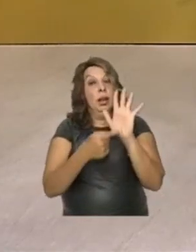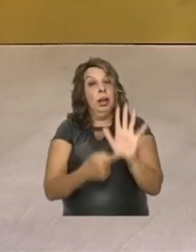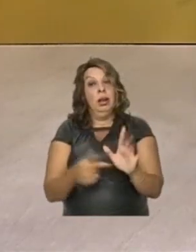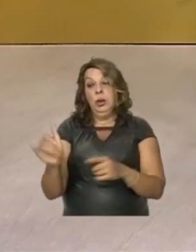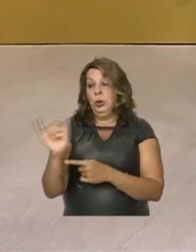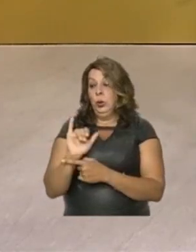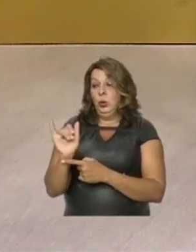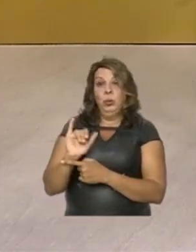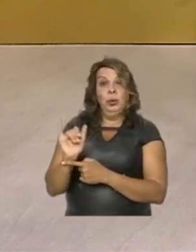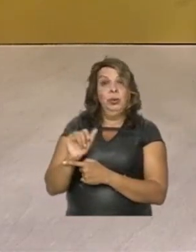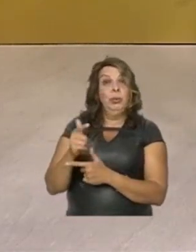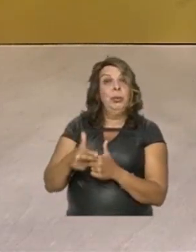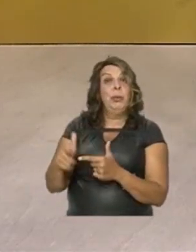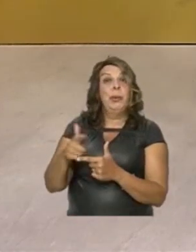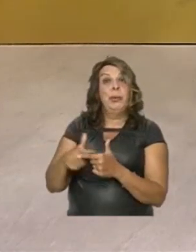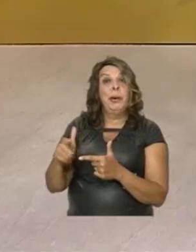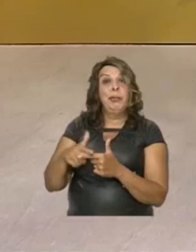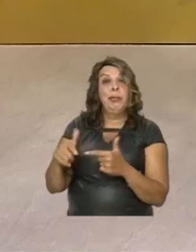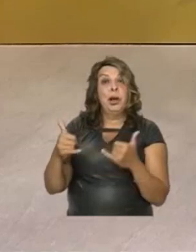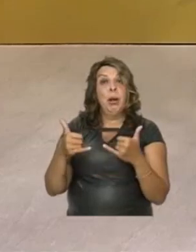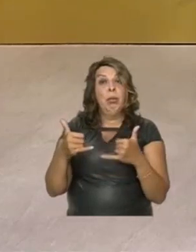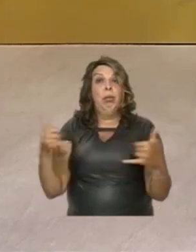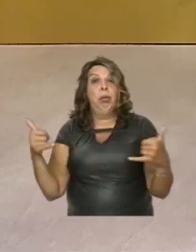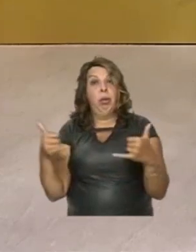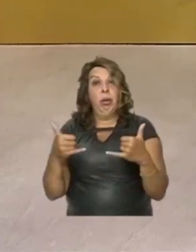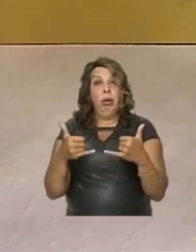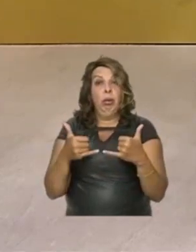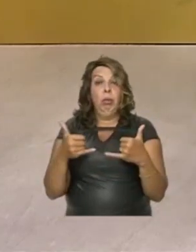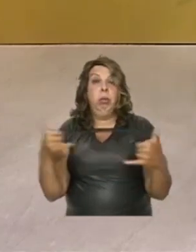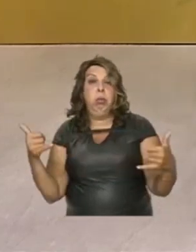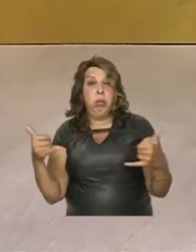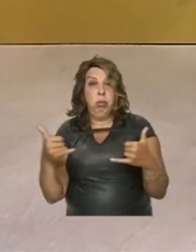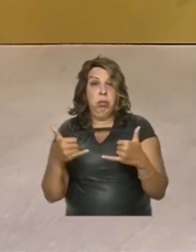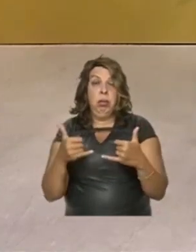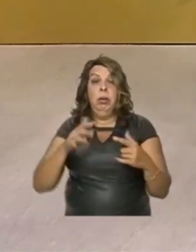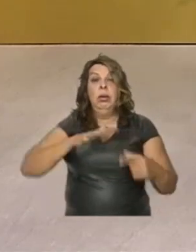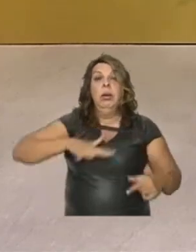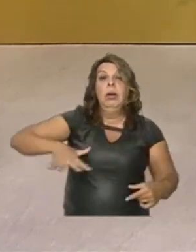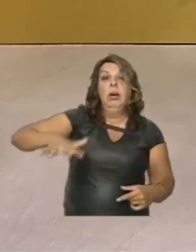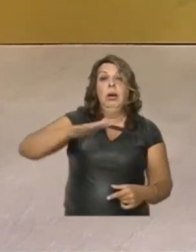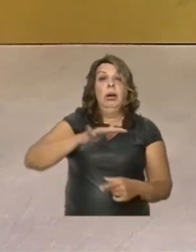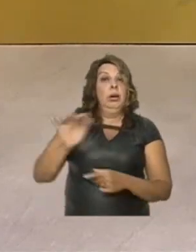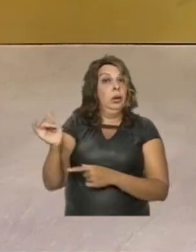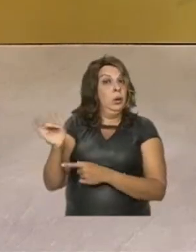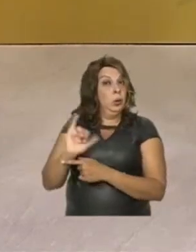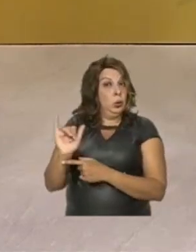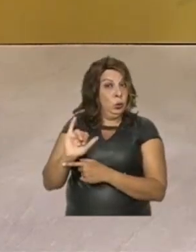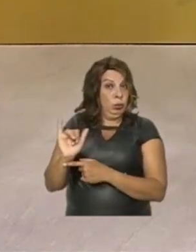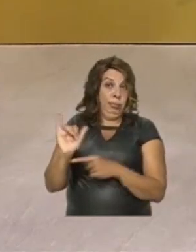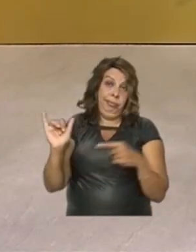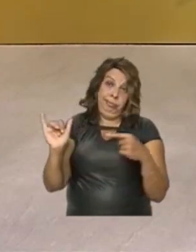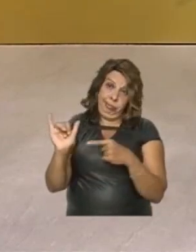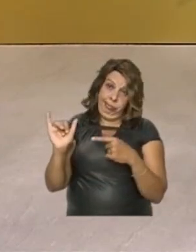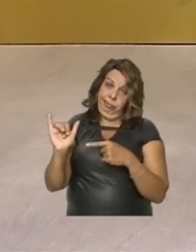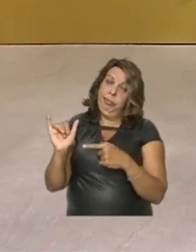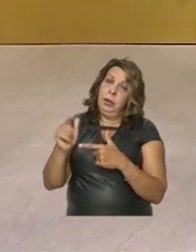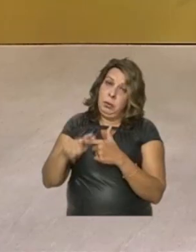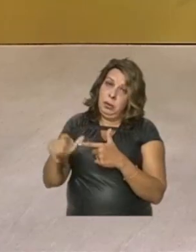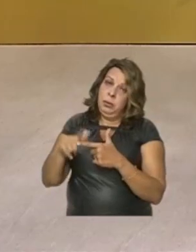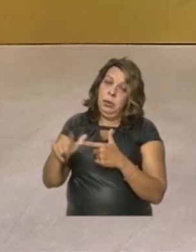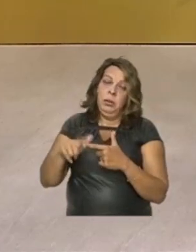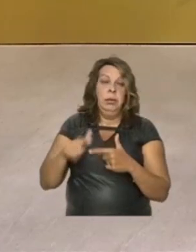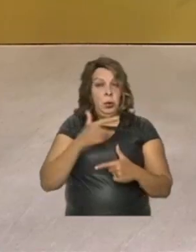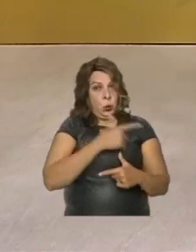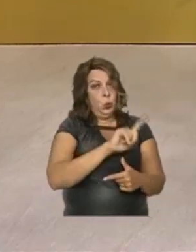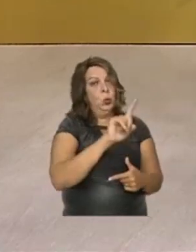YouTube está com um problema na conexão, né, Júnior? Isso aí, um problema lá na plataforma do YouTube apenas, tá? Mas pode acompanhar aí nas